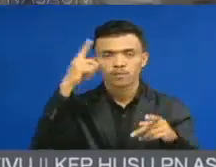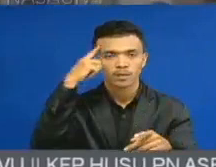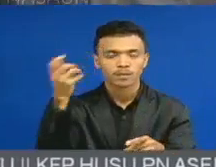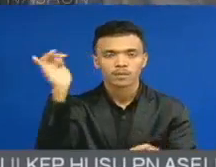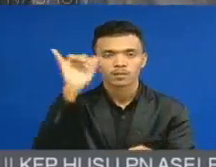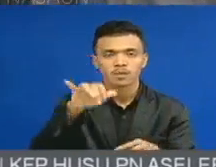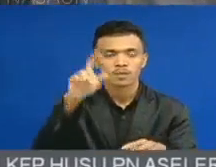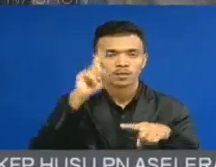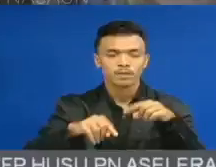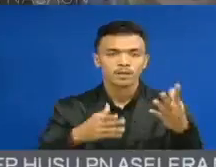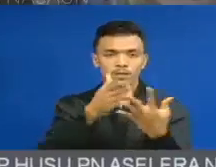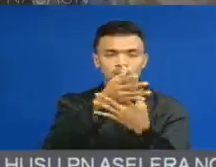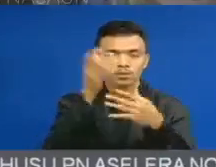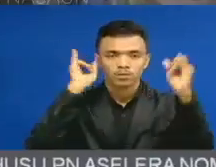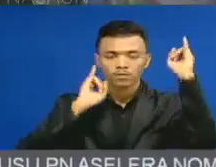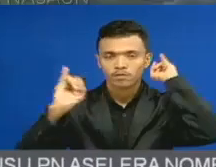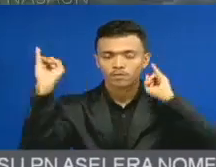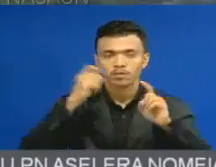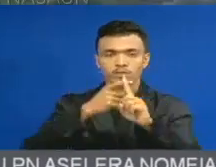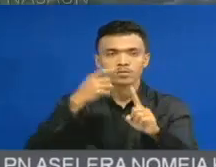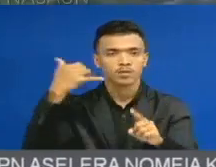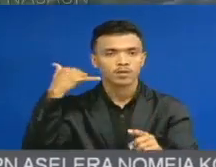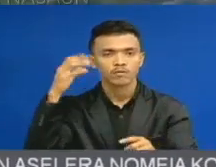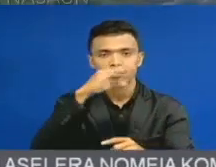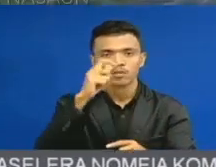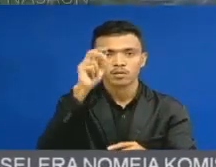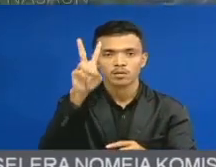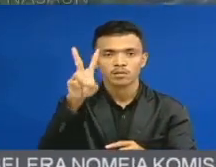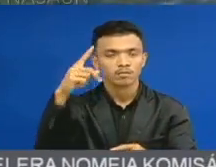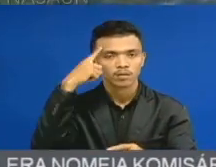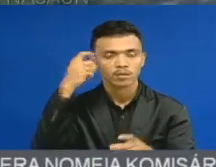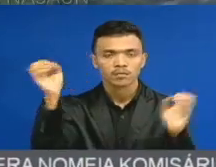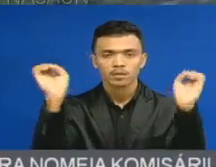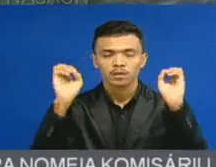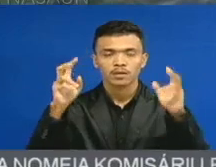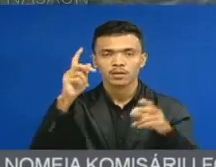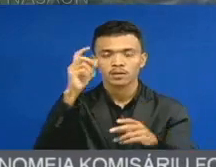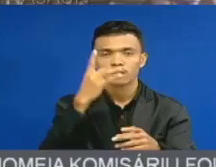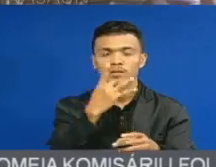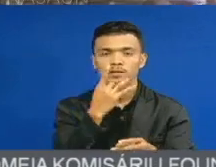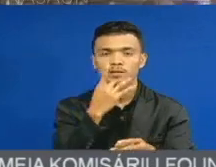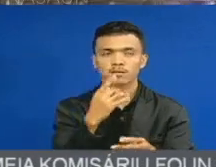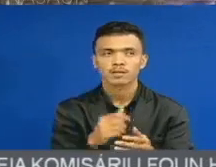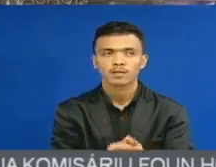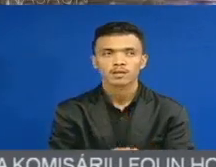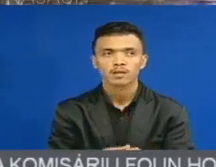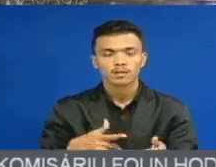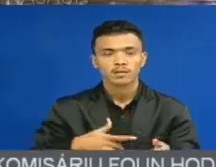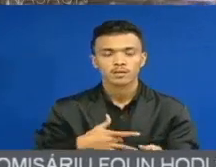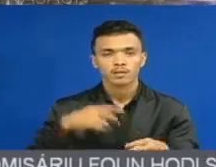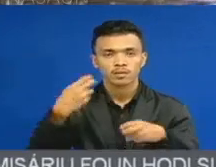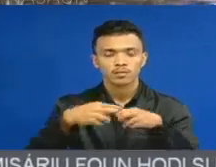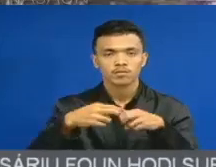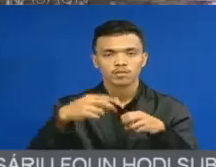ba informação atual, husi telefone no televisão, tamba la iha eletricidade. Inte aras kapami, tamba